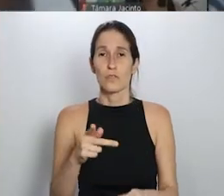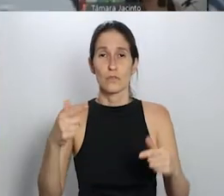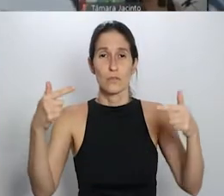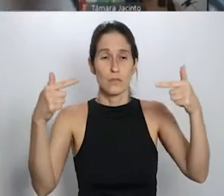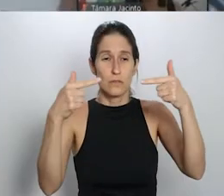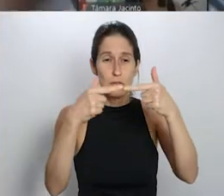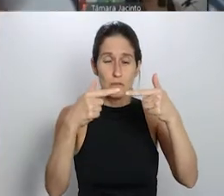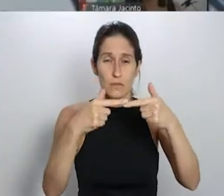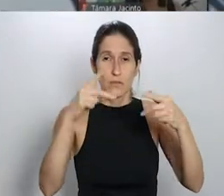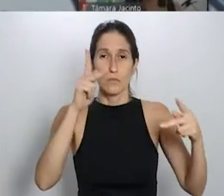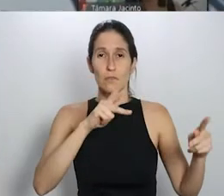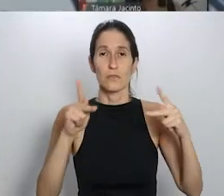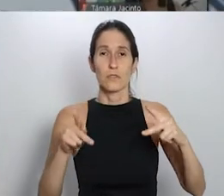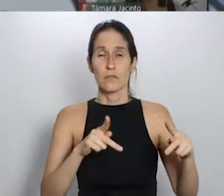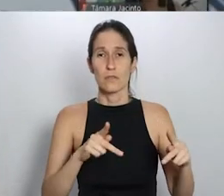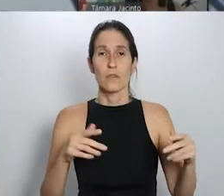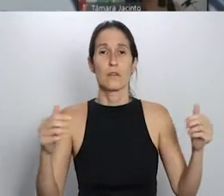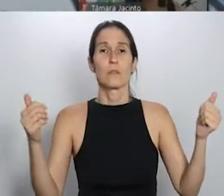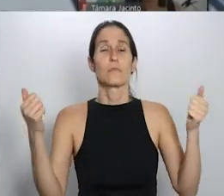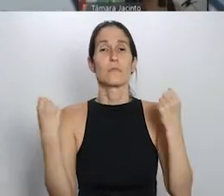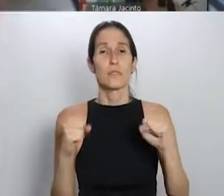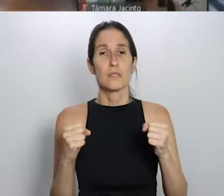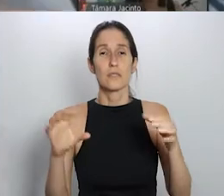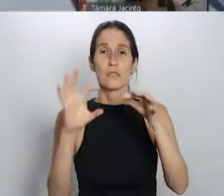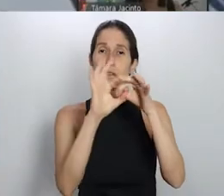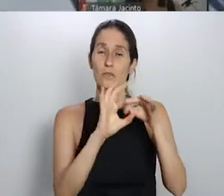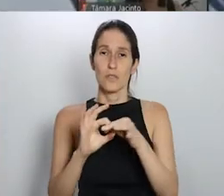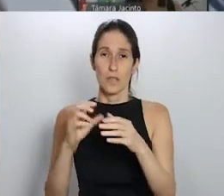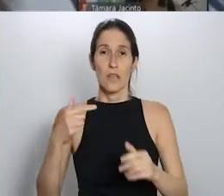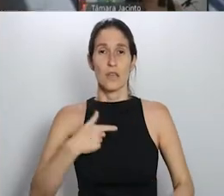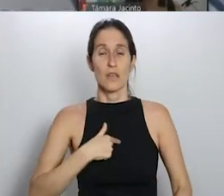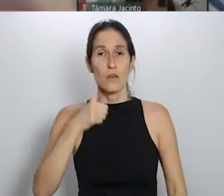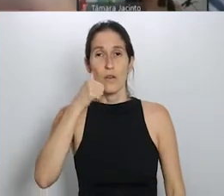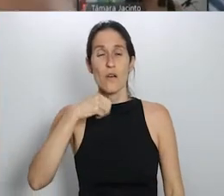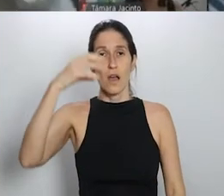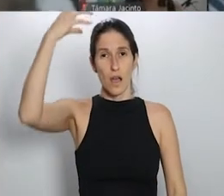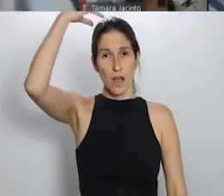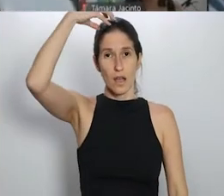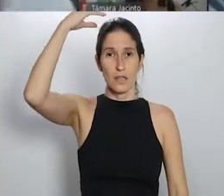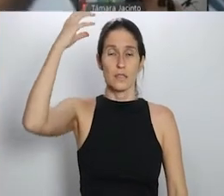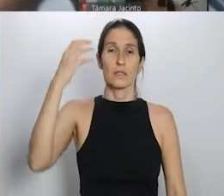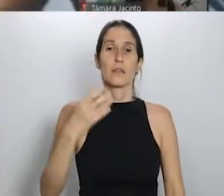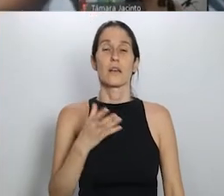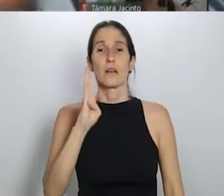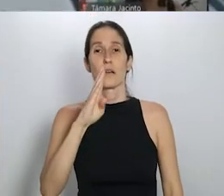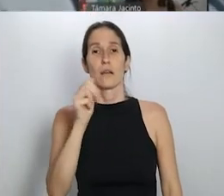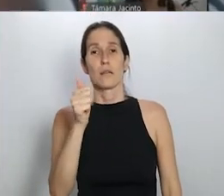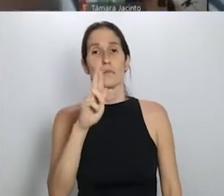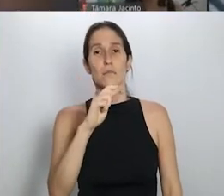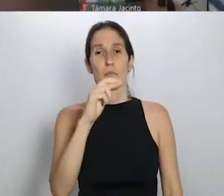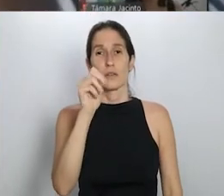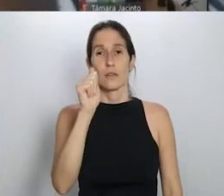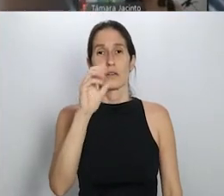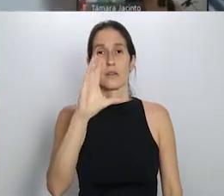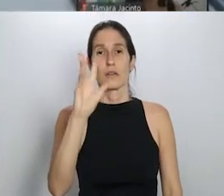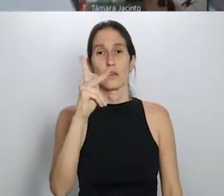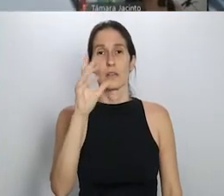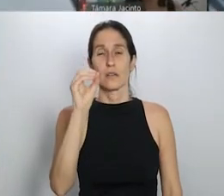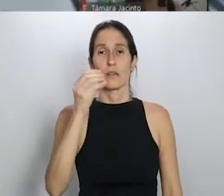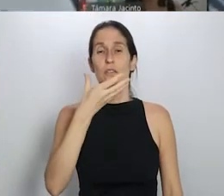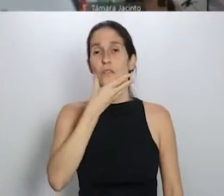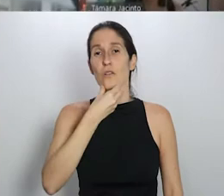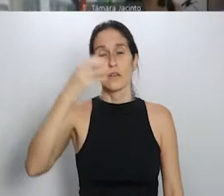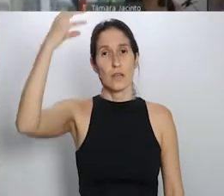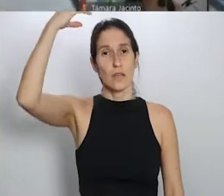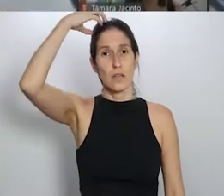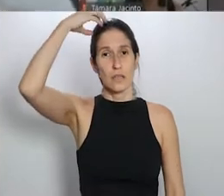se encontrar, se unir. Eu sou a rainha da ciranda, o Baracho é o rei, e lá se vai. A gente